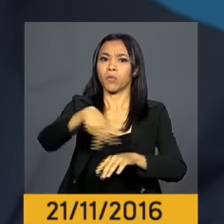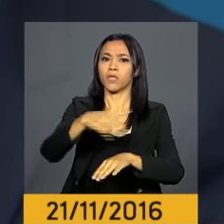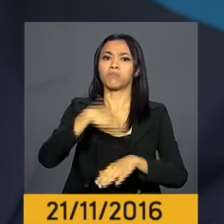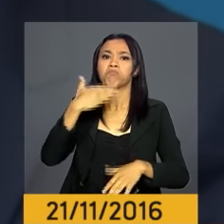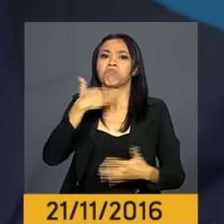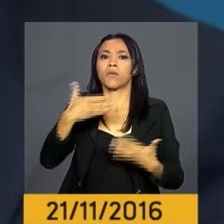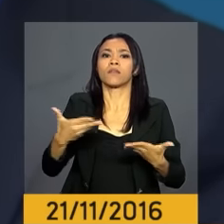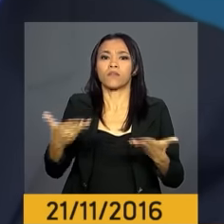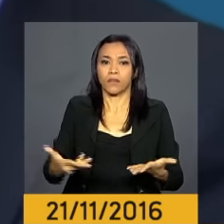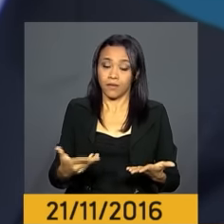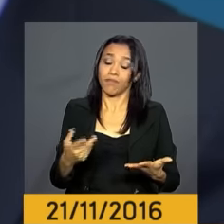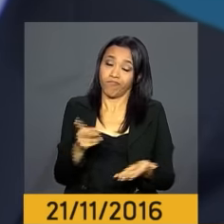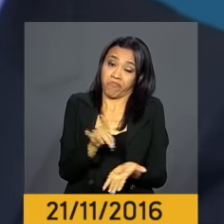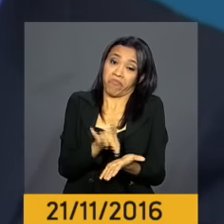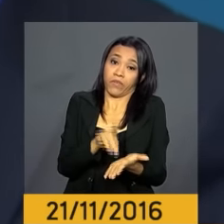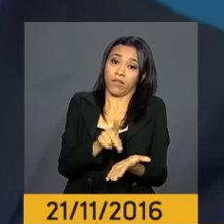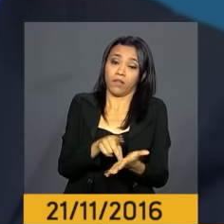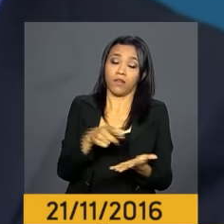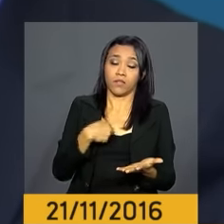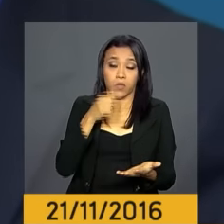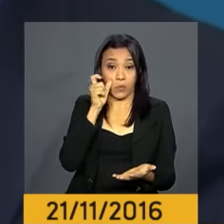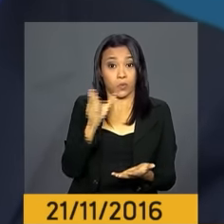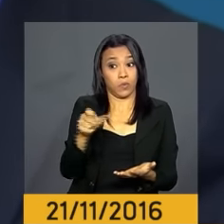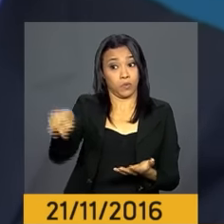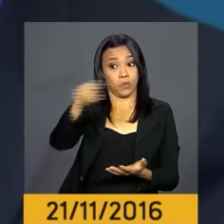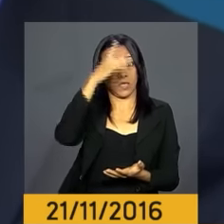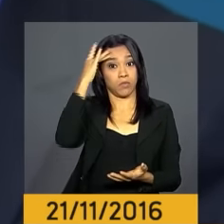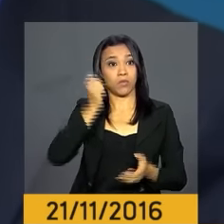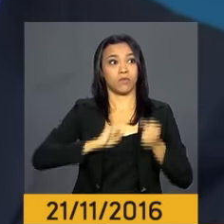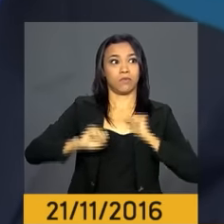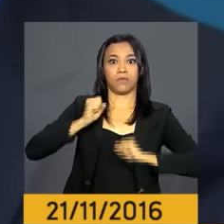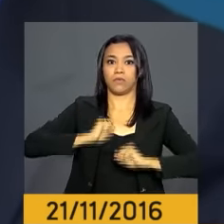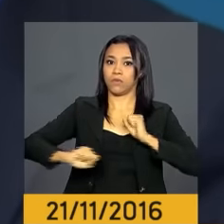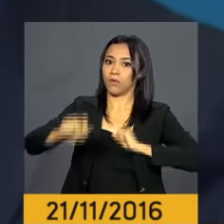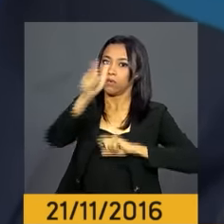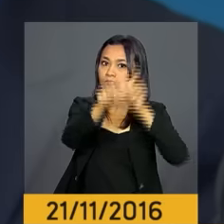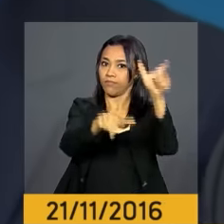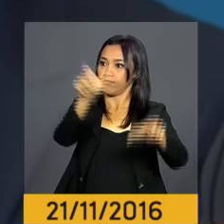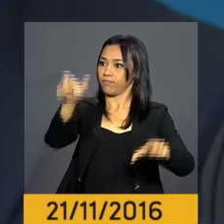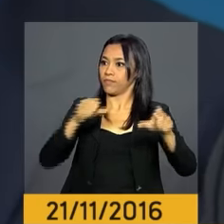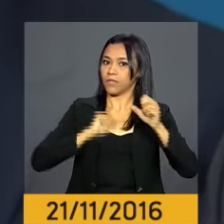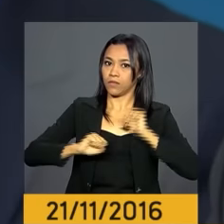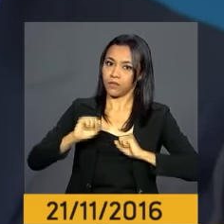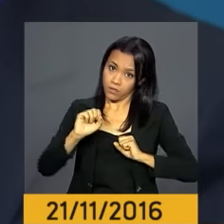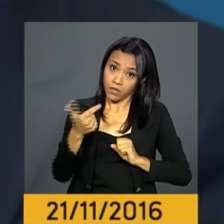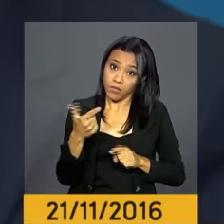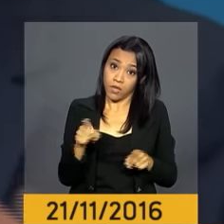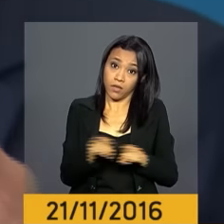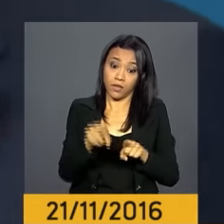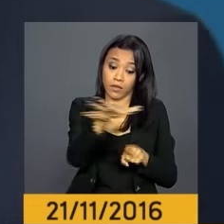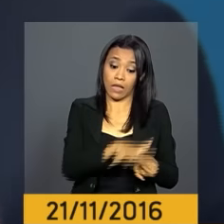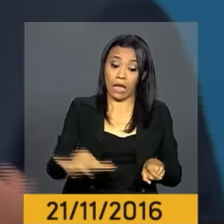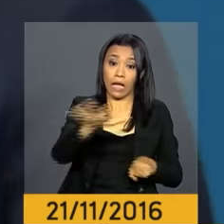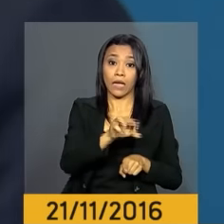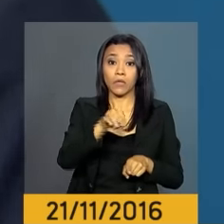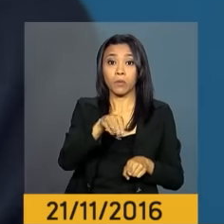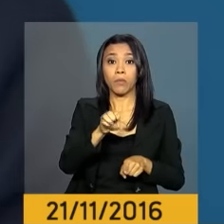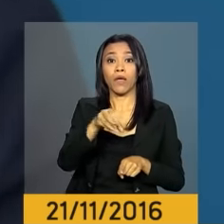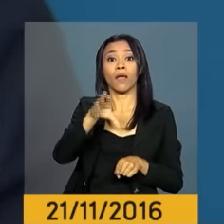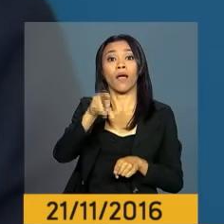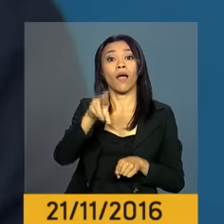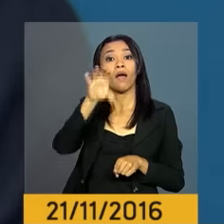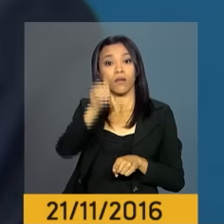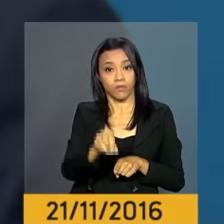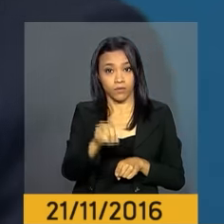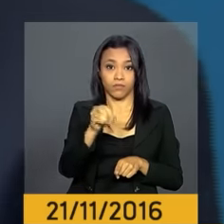credibilidade, e curioso como as pessoas são muito ansiosas, né? É pessoa, e também o mercado. Então, começa a ver isto que